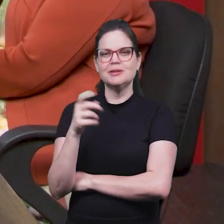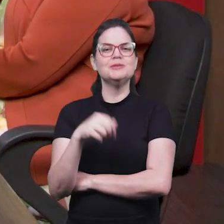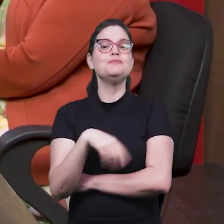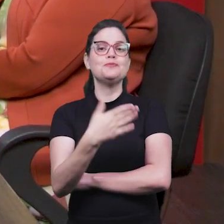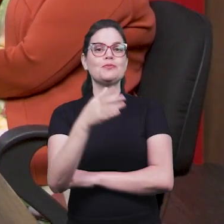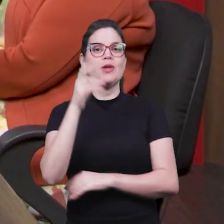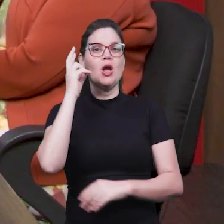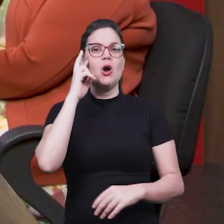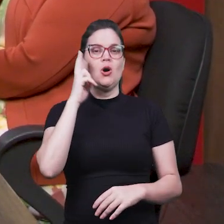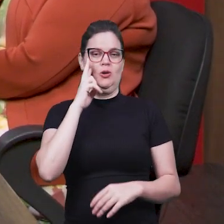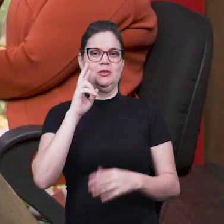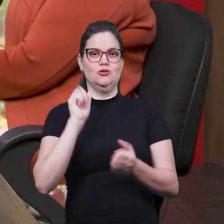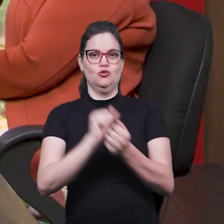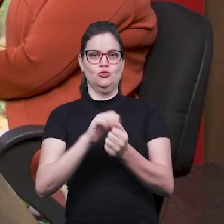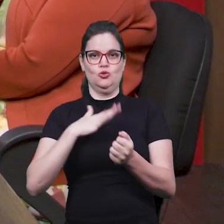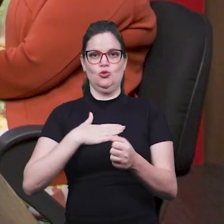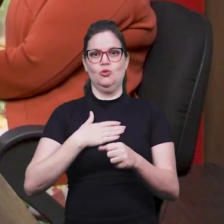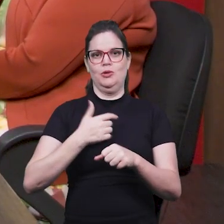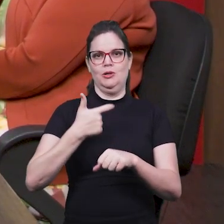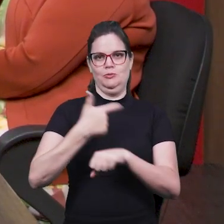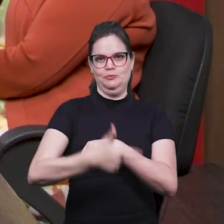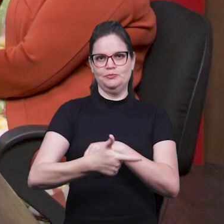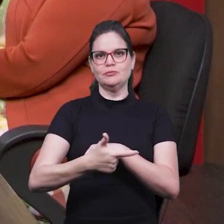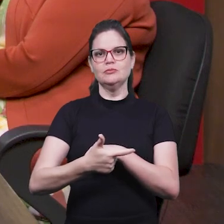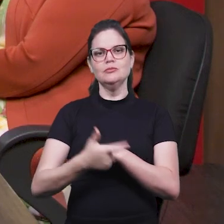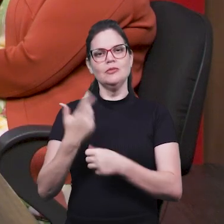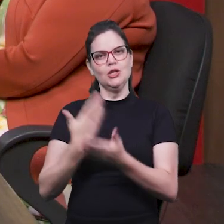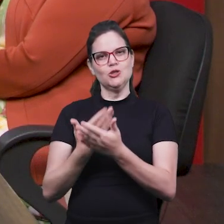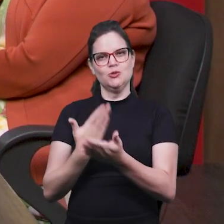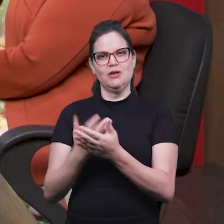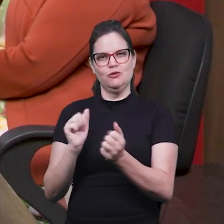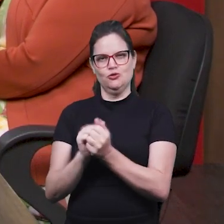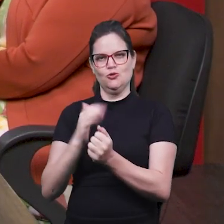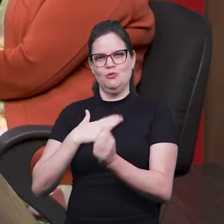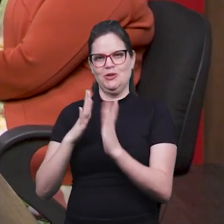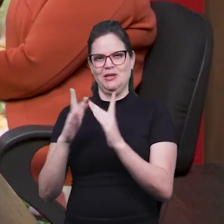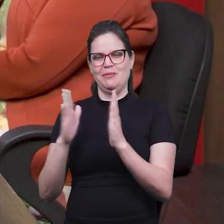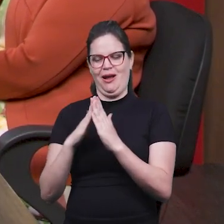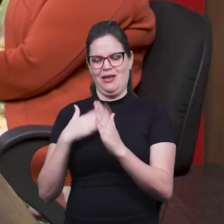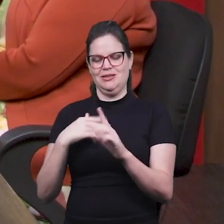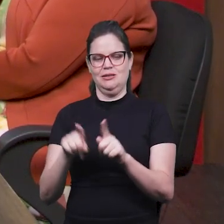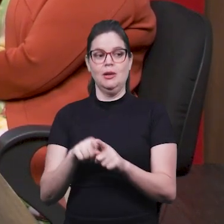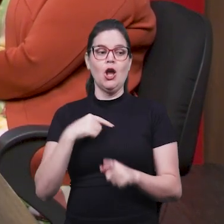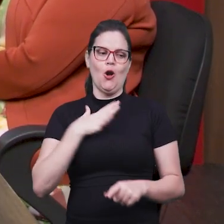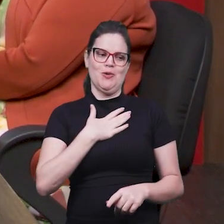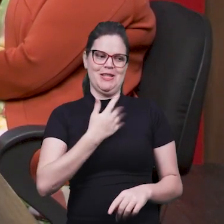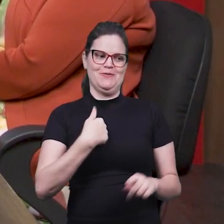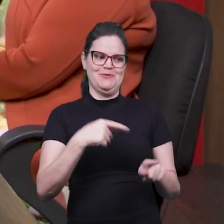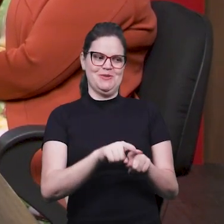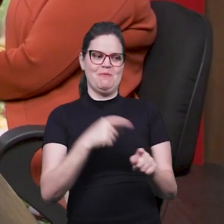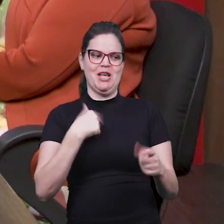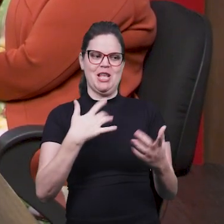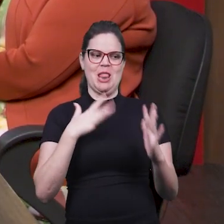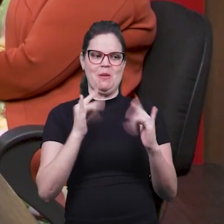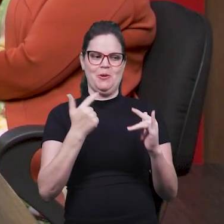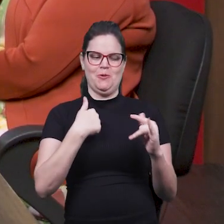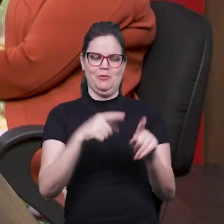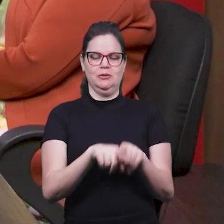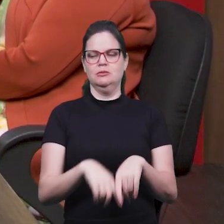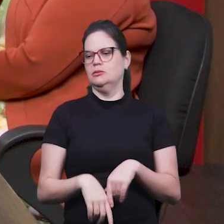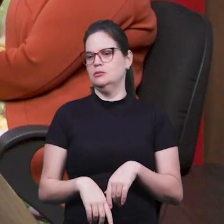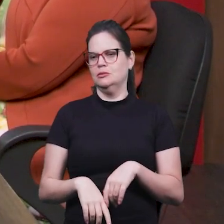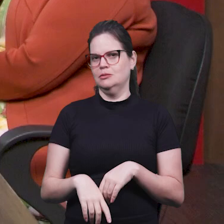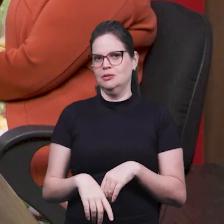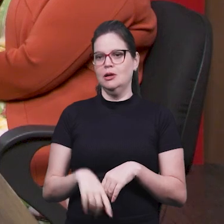ano, Rosa Estudava lá em casa também. e gostava de mim, né? Queria namorar comigo. Puxa e tal. vida. Estudava lá. Você estava nós sendo estudávamos,